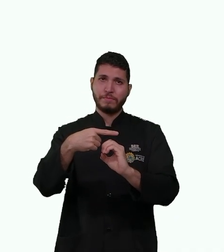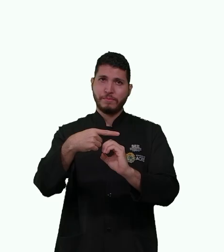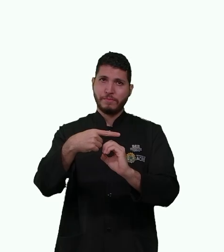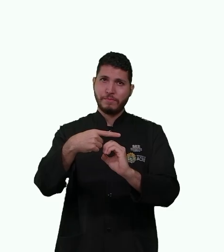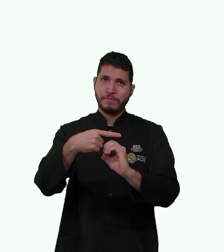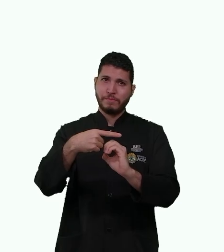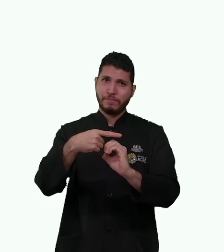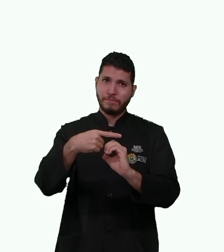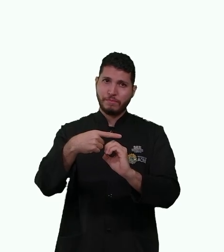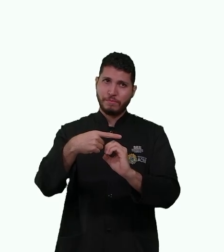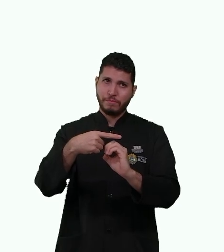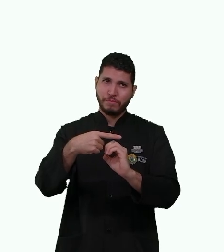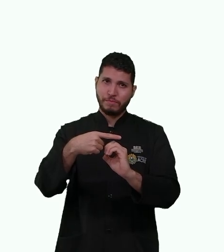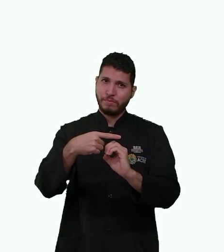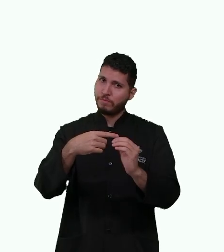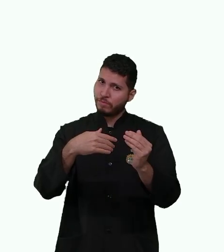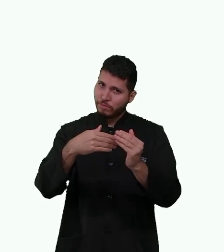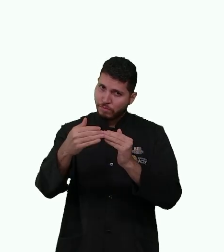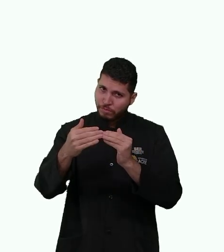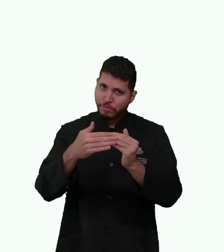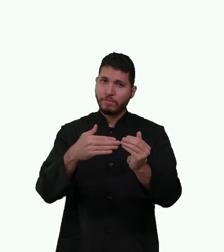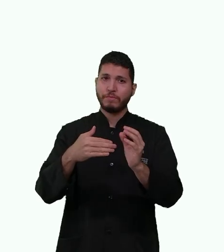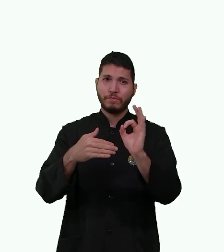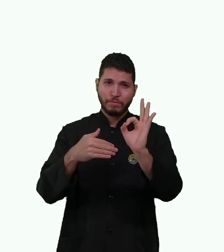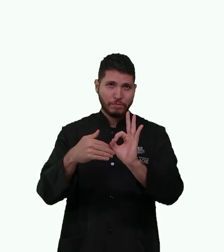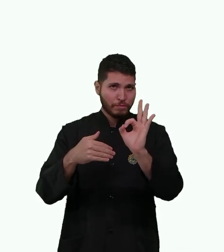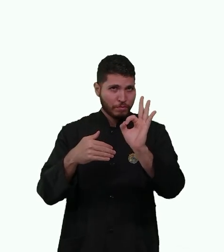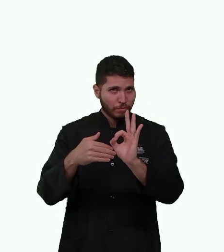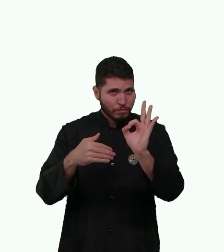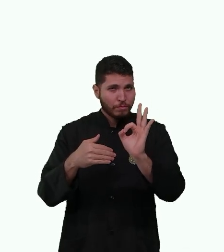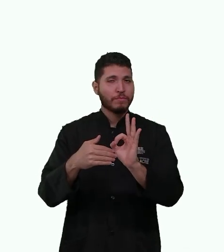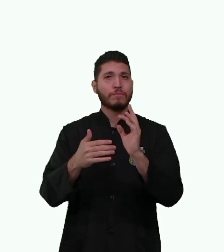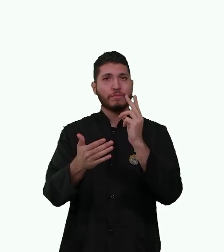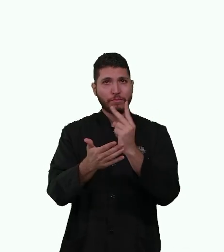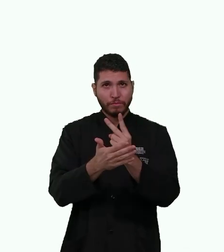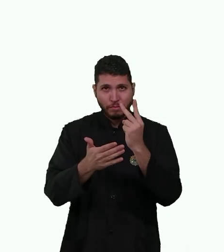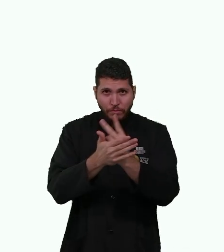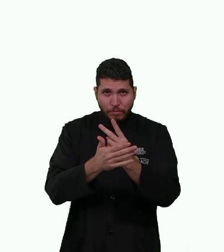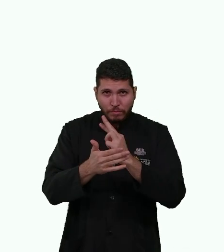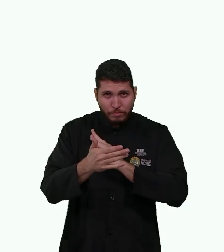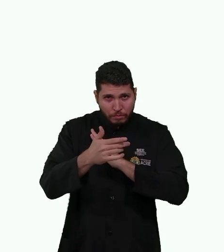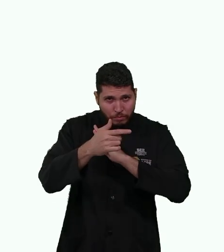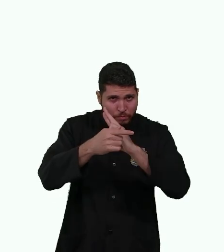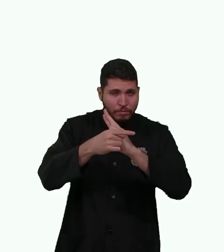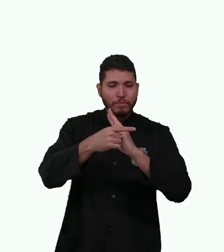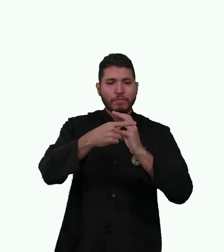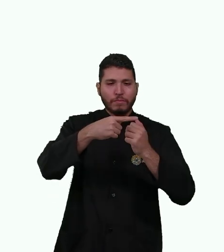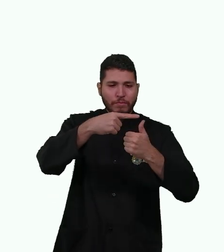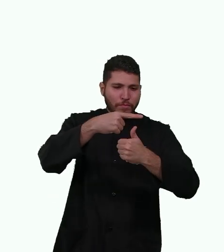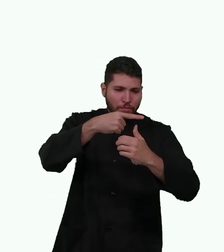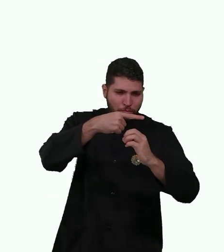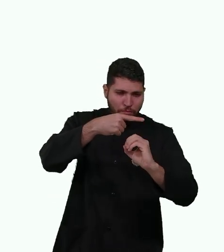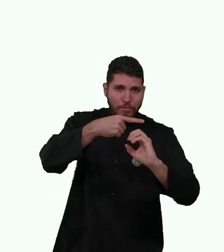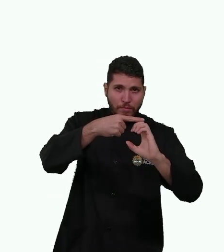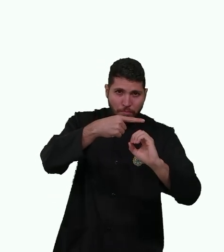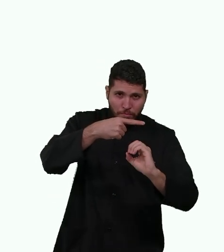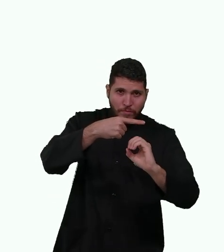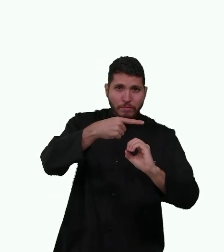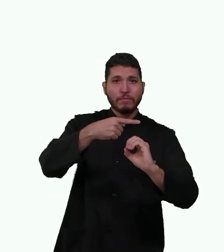toda porcentagem é uma divisão por 100. Ou ainda ela pode vir na forma unitária, ou ainda que a gente fala na